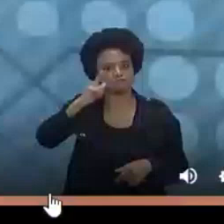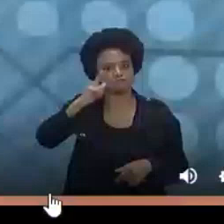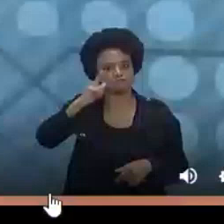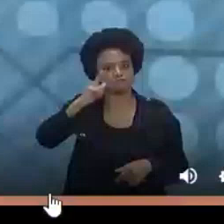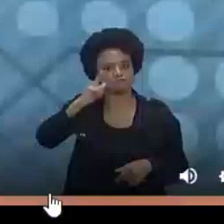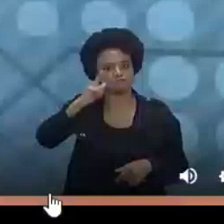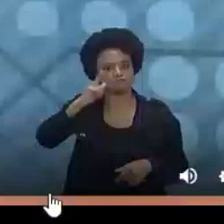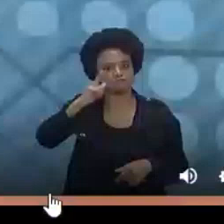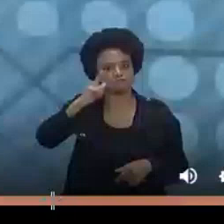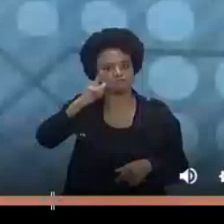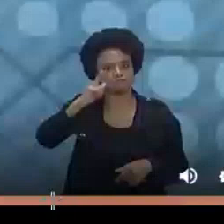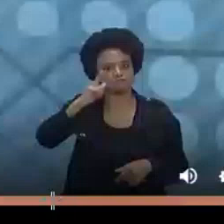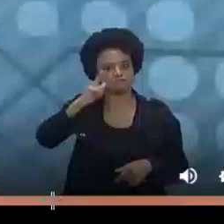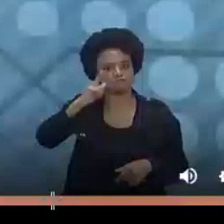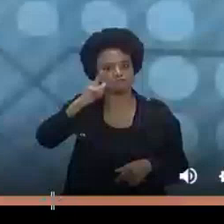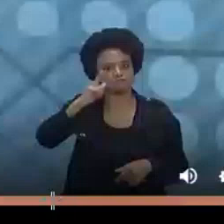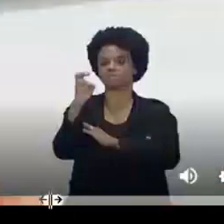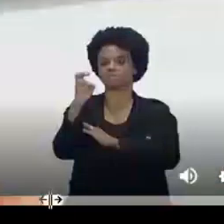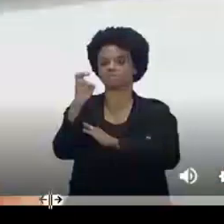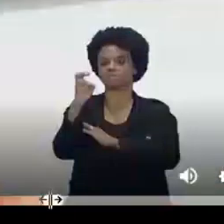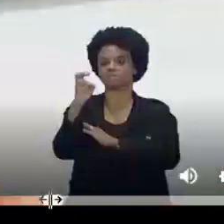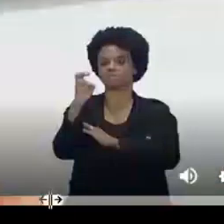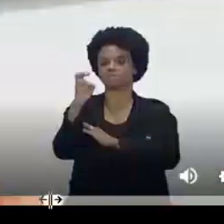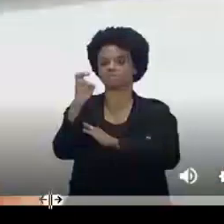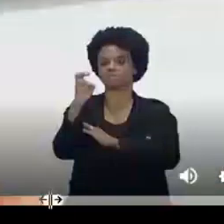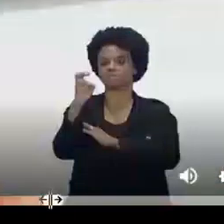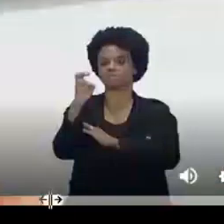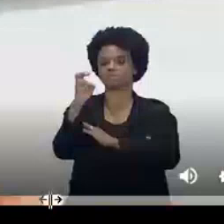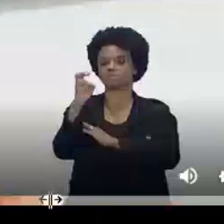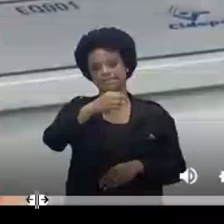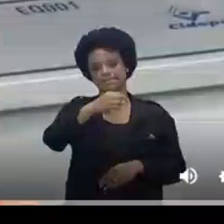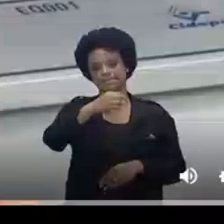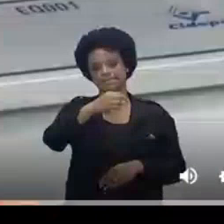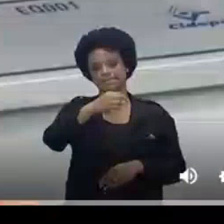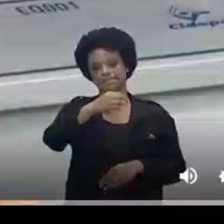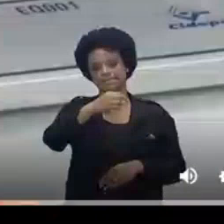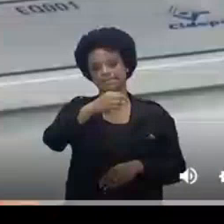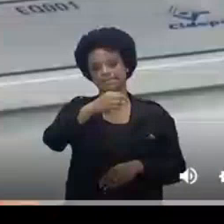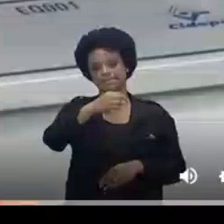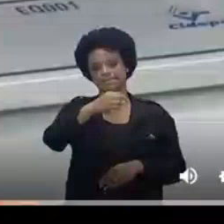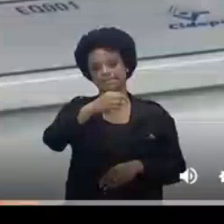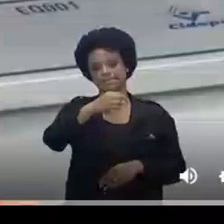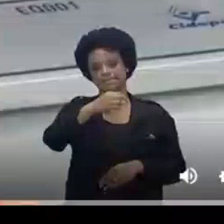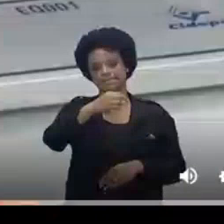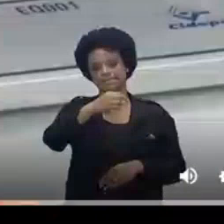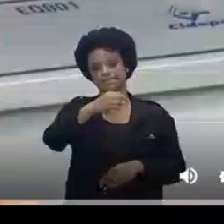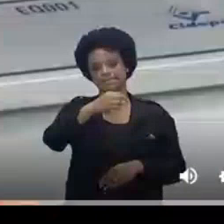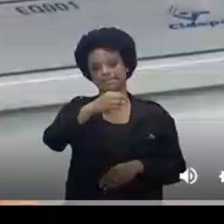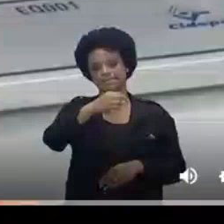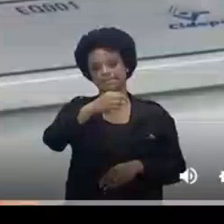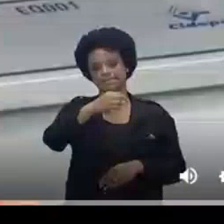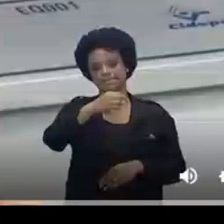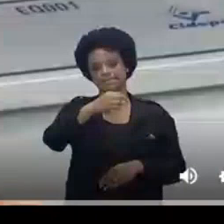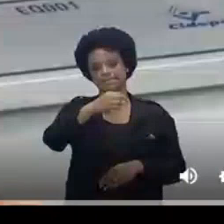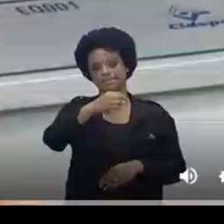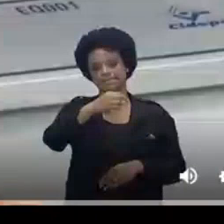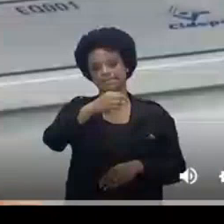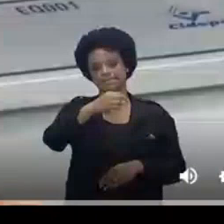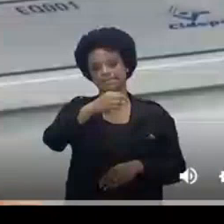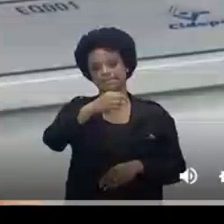Vamos voltar aqui só para a gente... Aqui. Você não entendeu como é aplicada